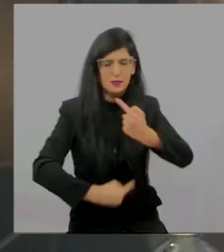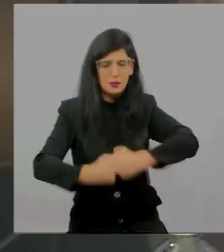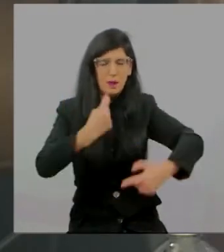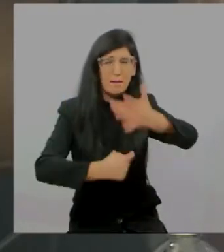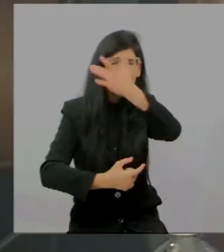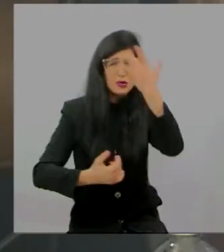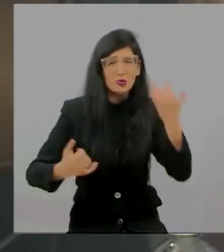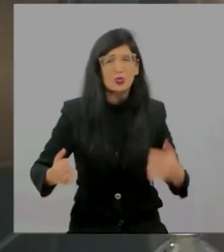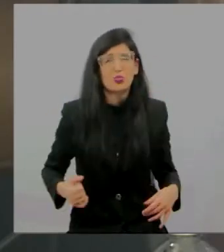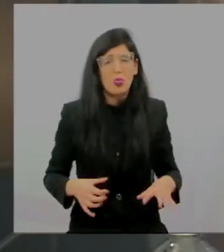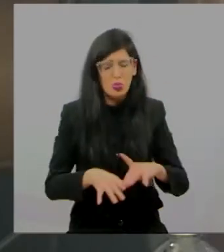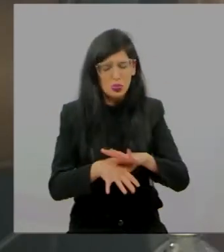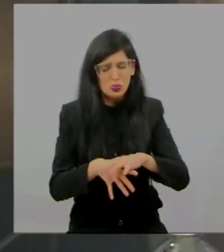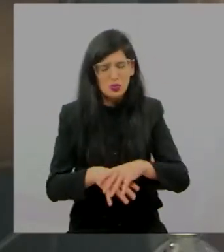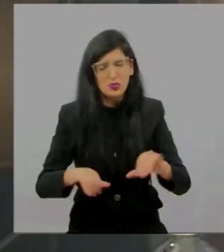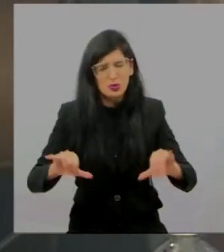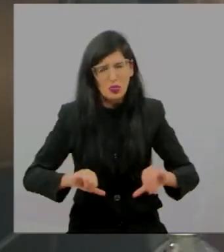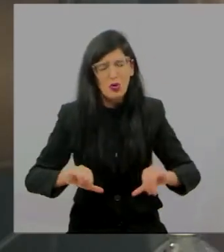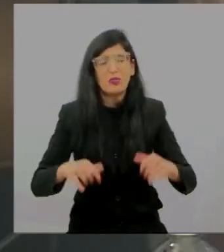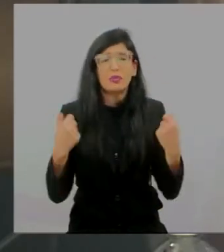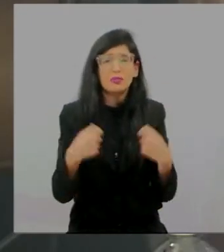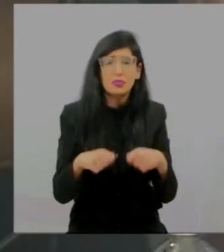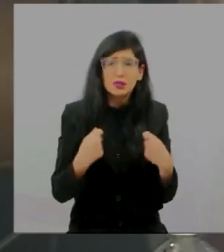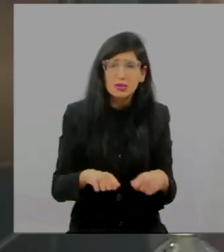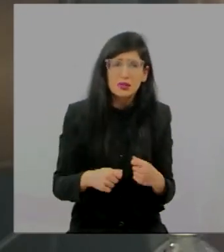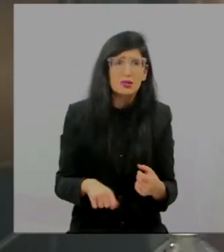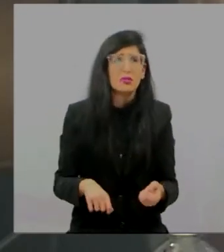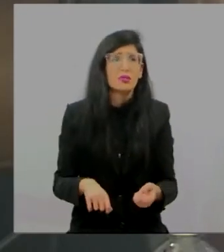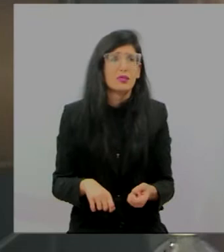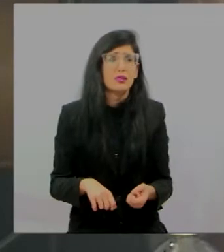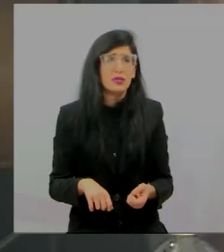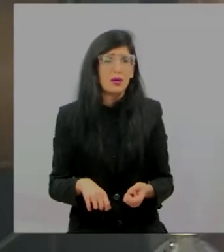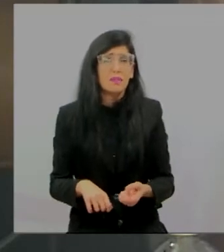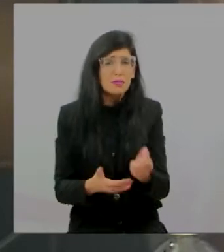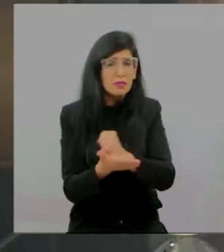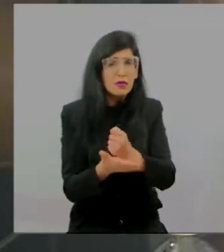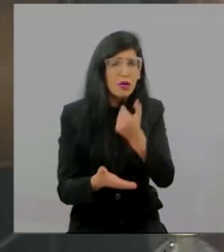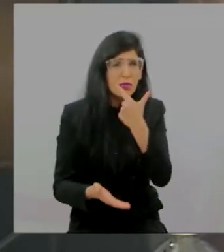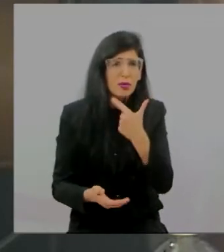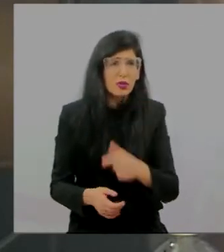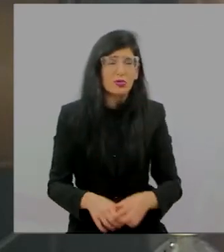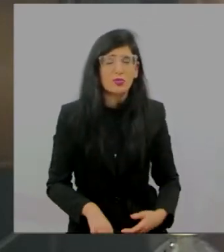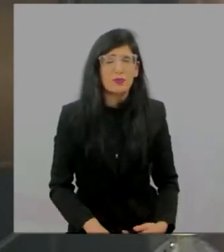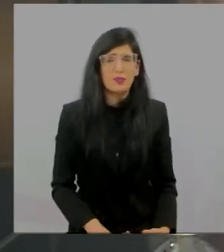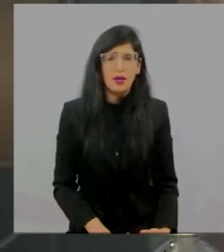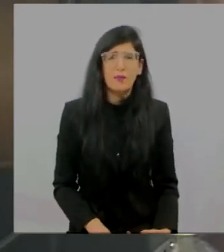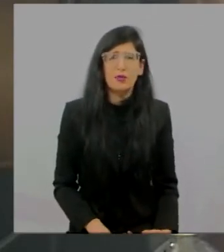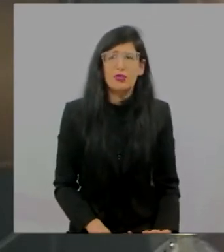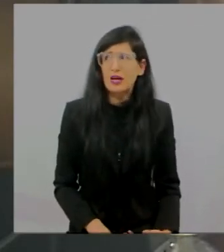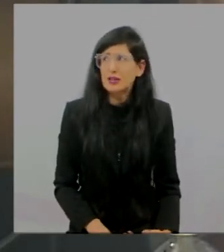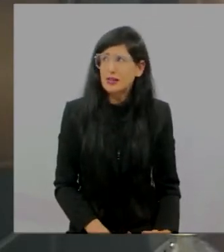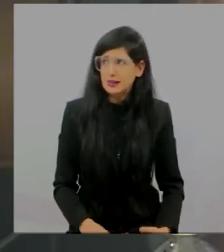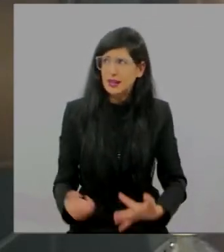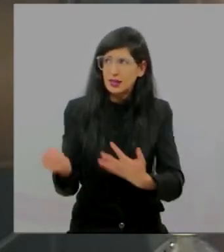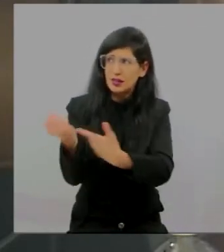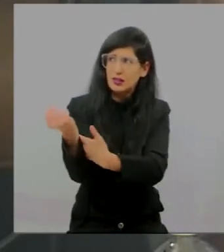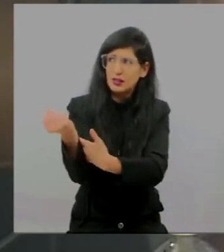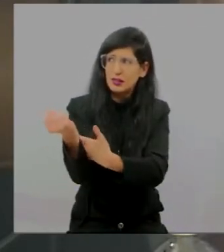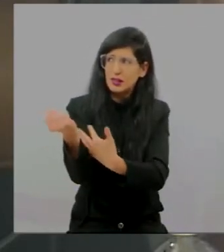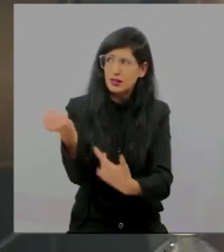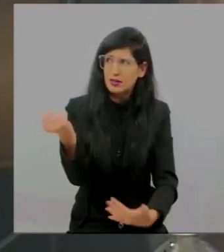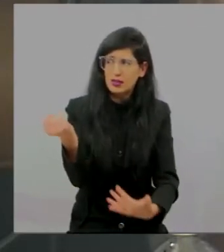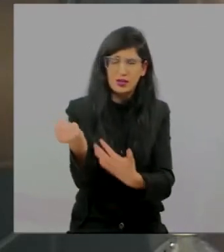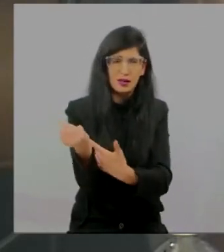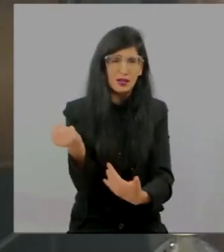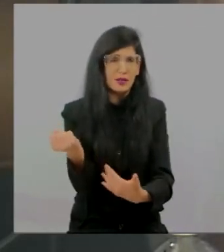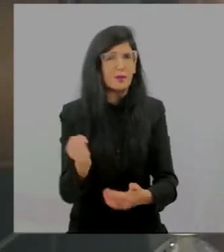desse cidadão, dessa pessoa, se é que podemos chamar assim, né? A gente não conseguir dar um tratamento adequado,